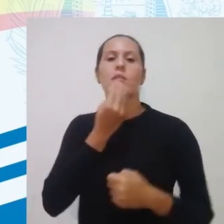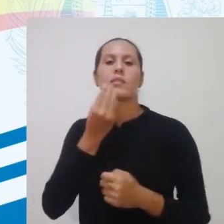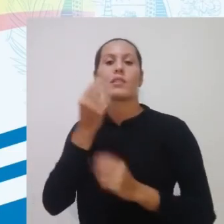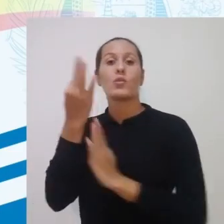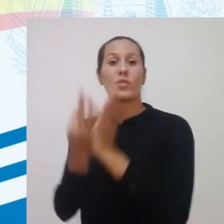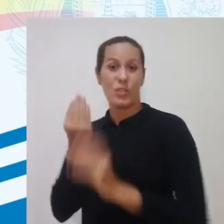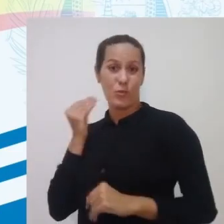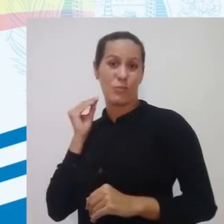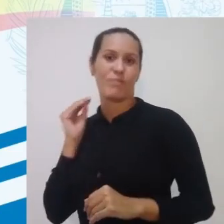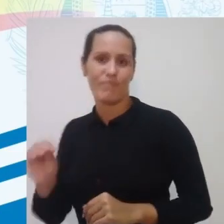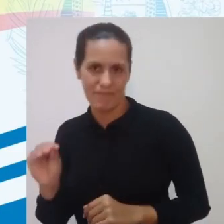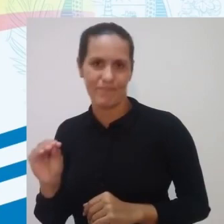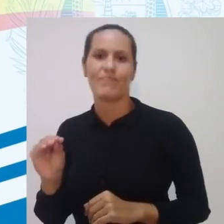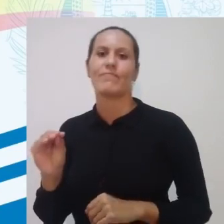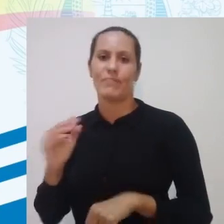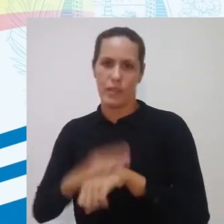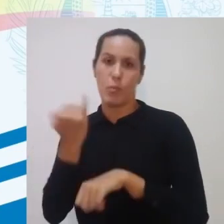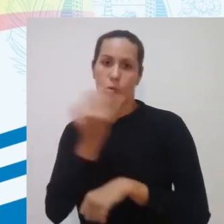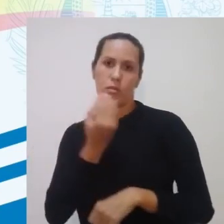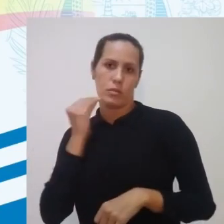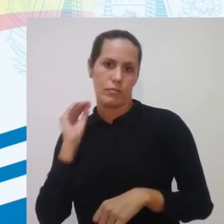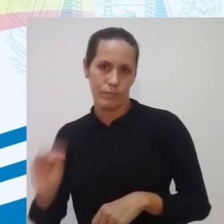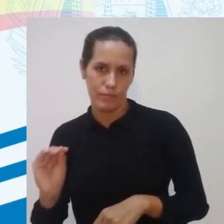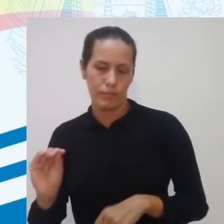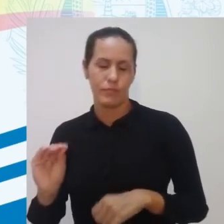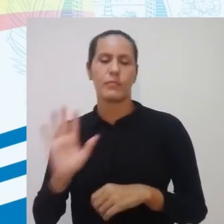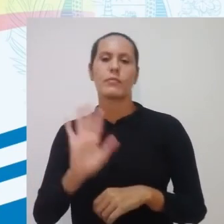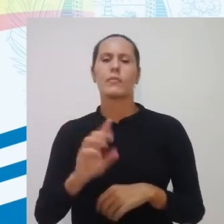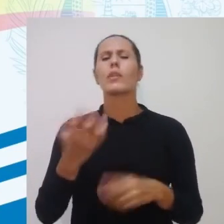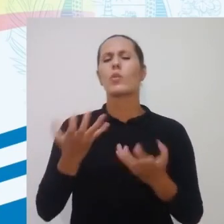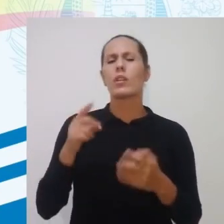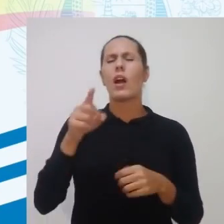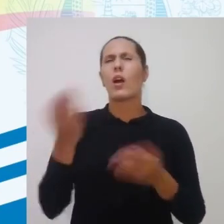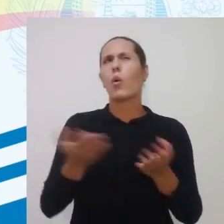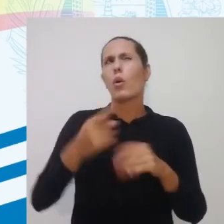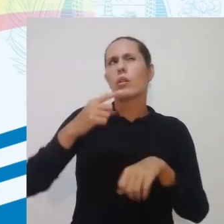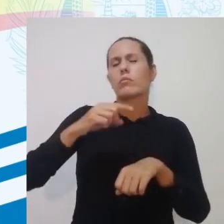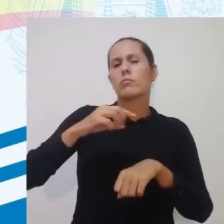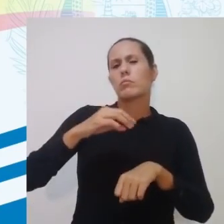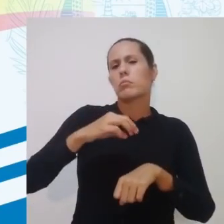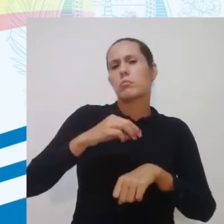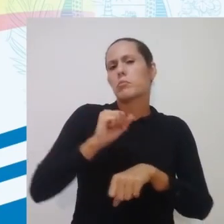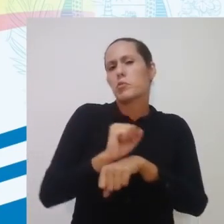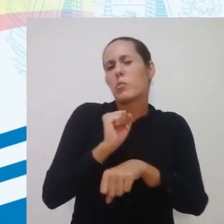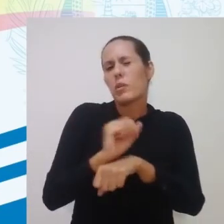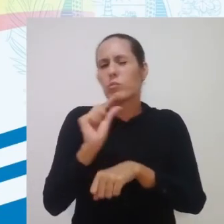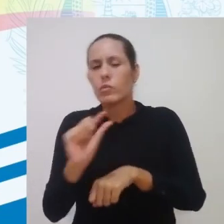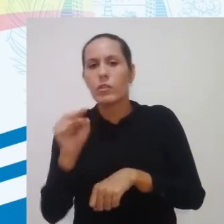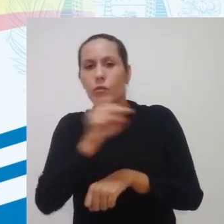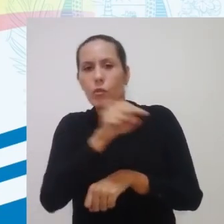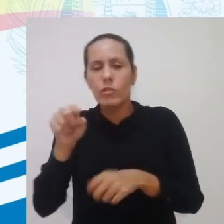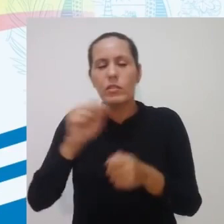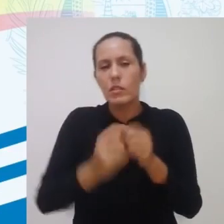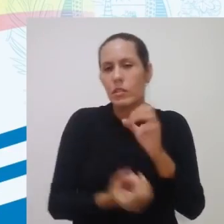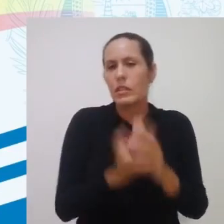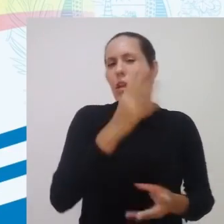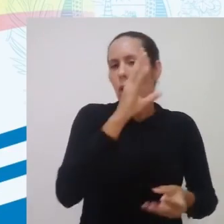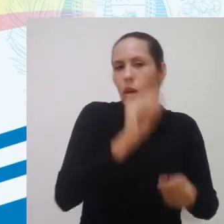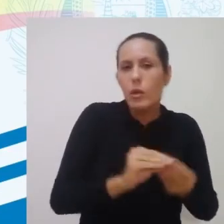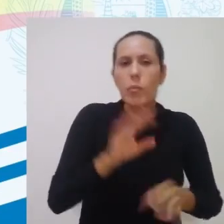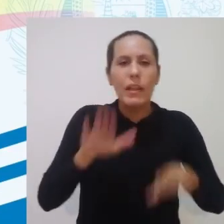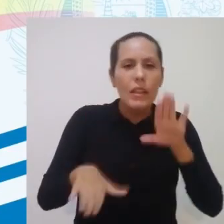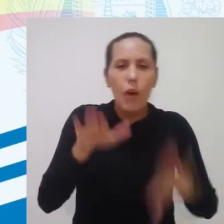ser citada no nosso resumo. E aí, eu queria dar um tempo para você fazer o resumo e tal,